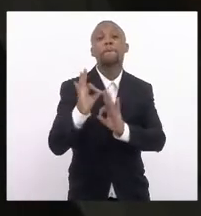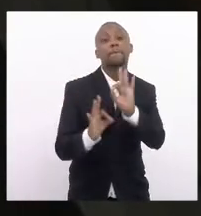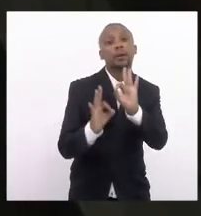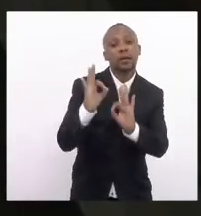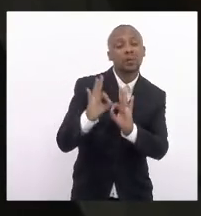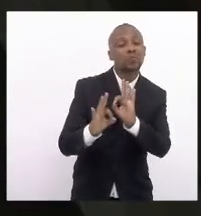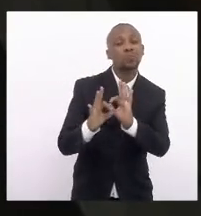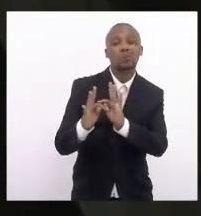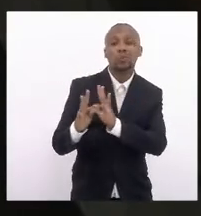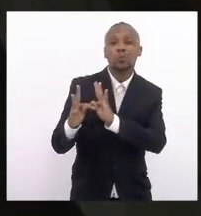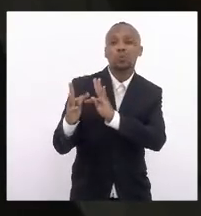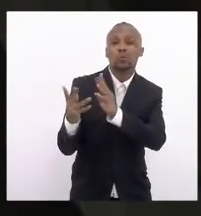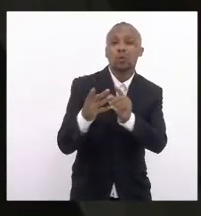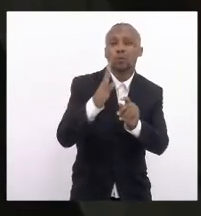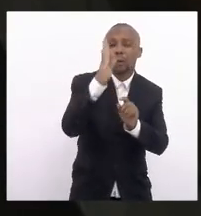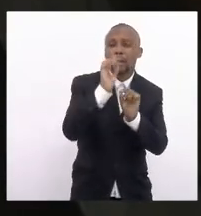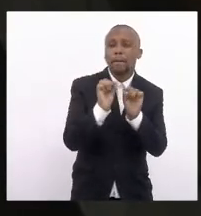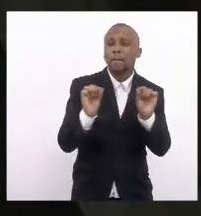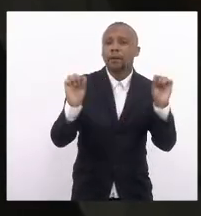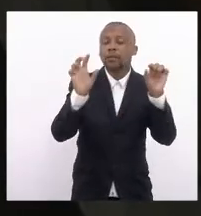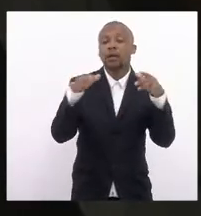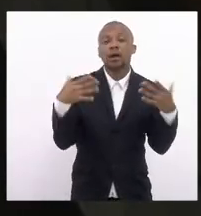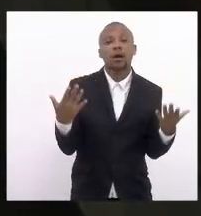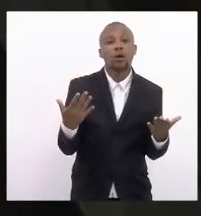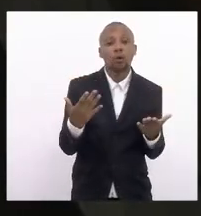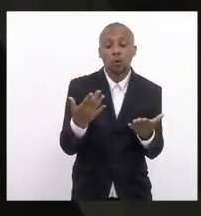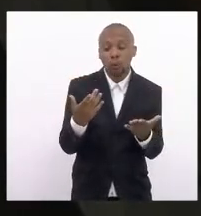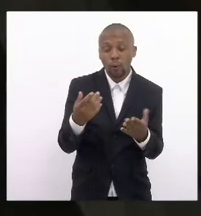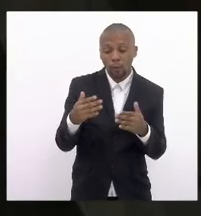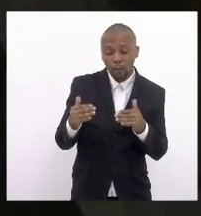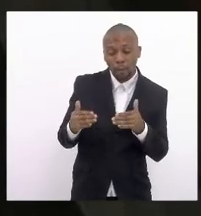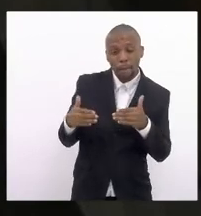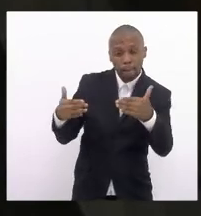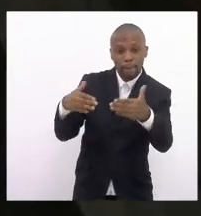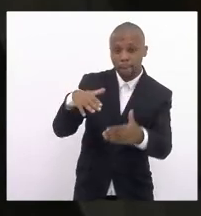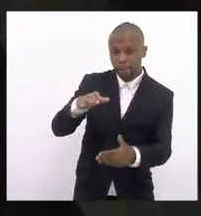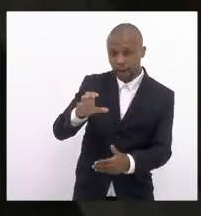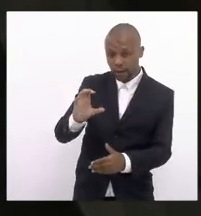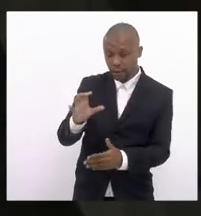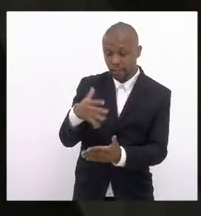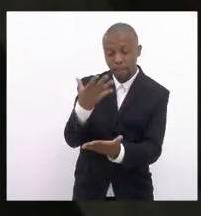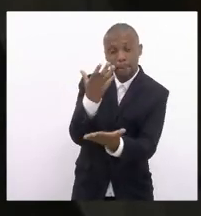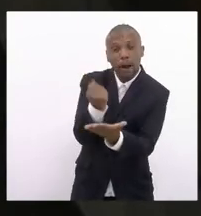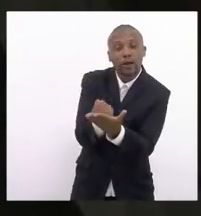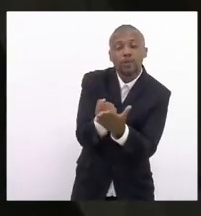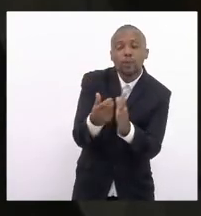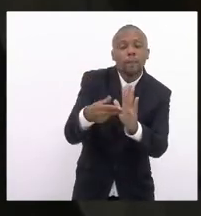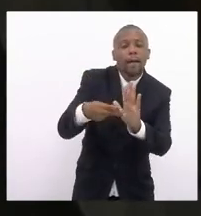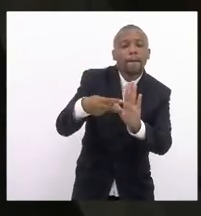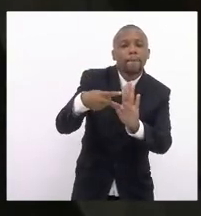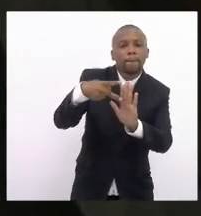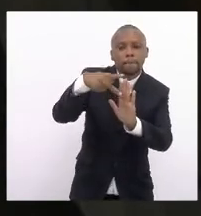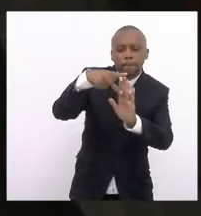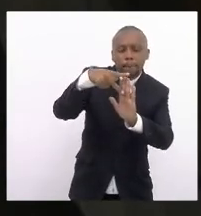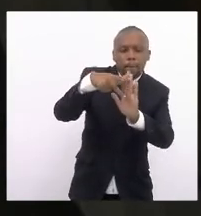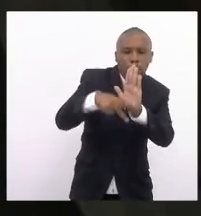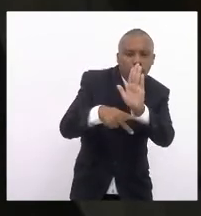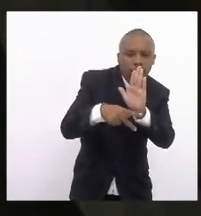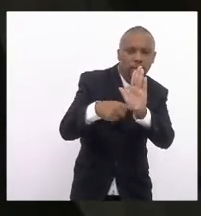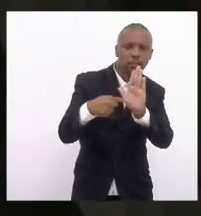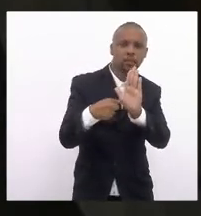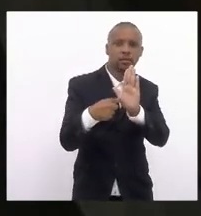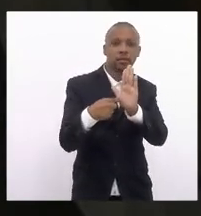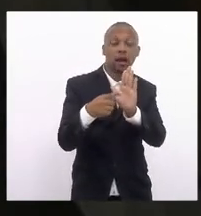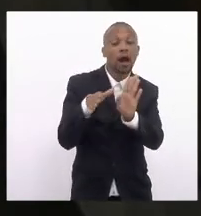Agora, o MEC baixa uma portaria, Rejane, uma portaria recomendando